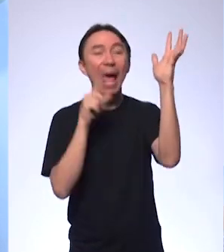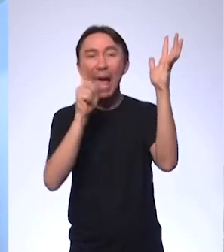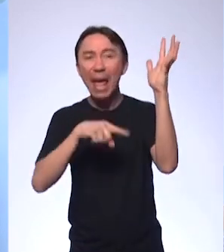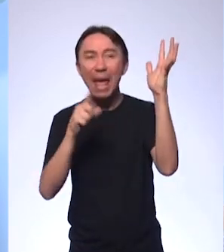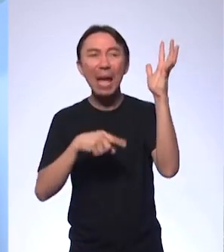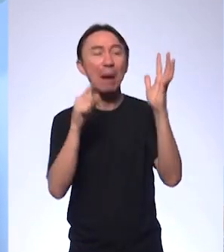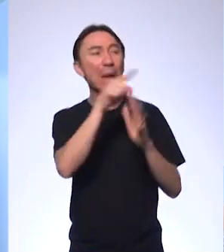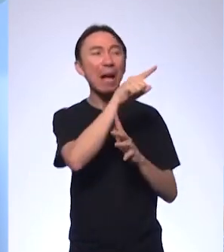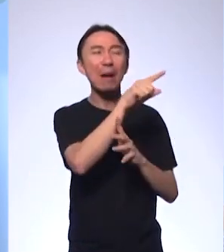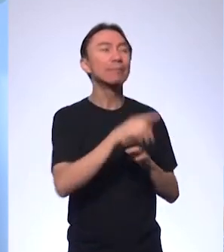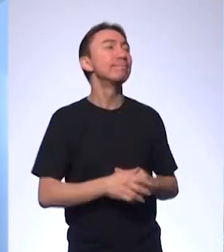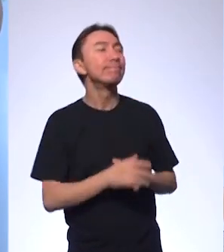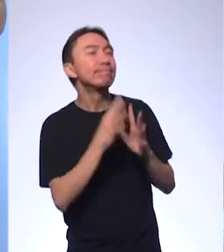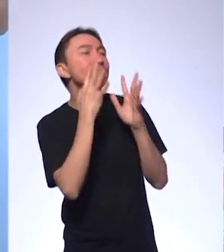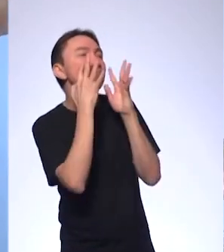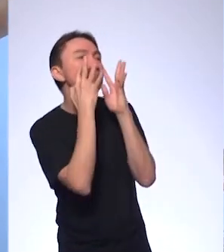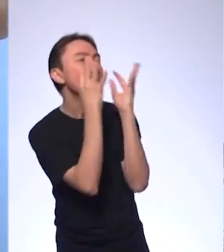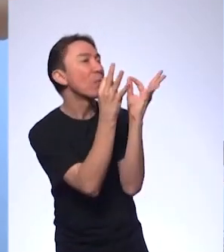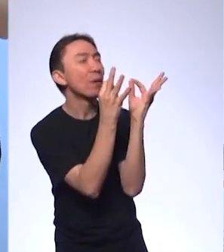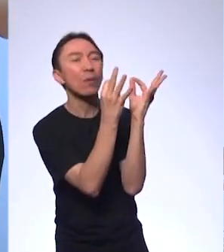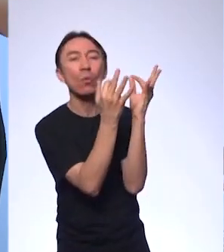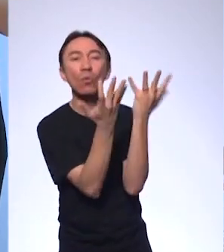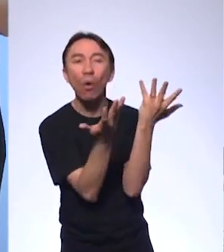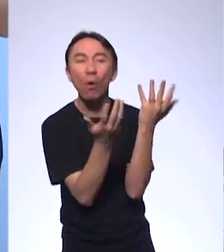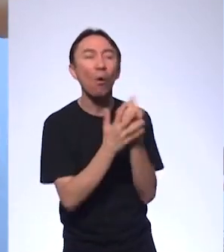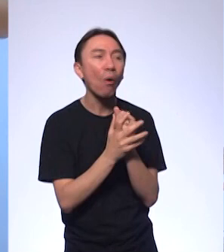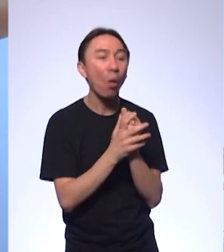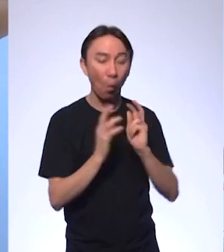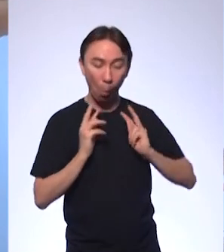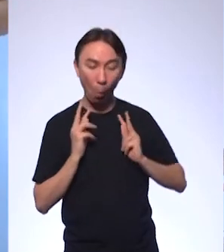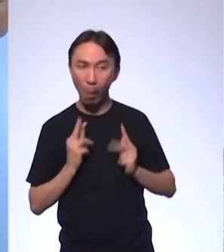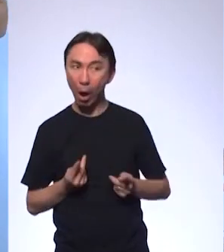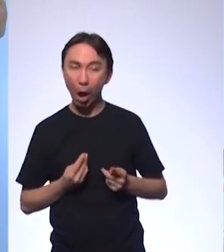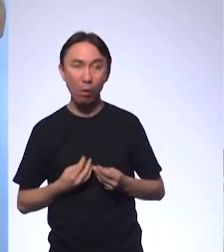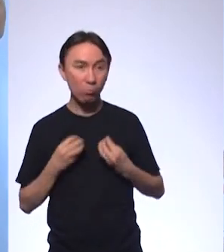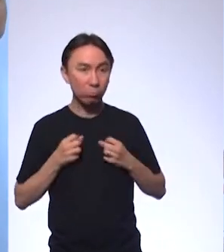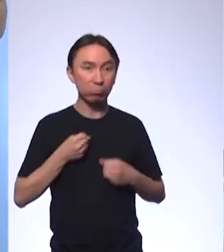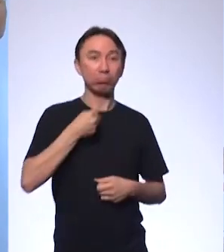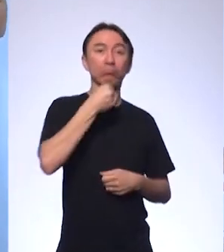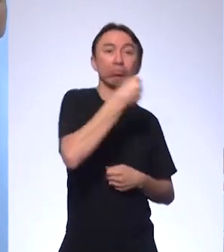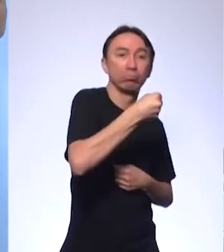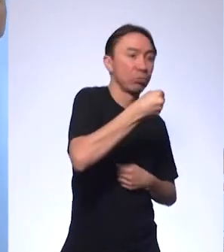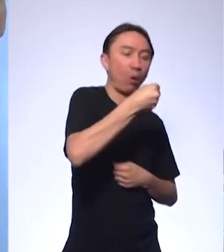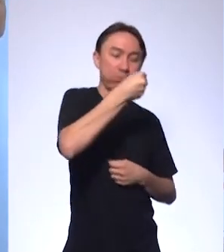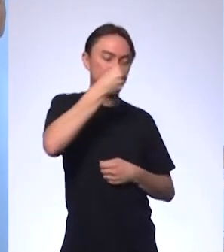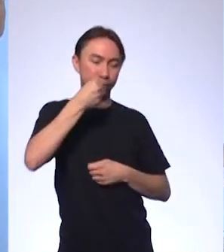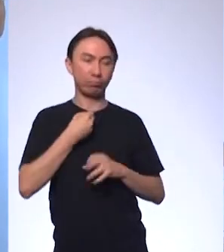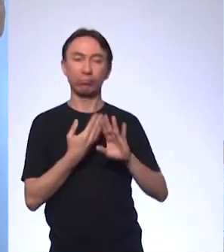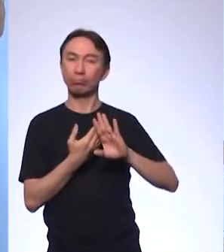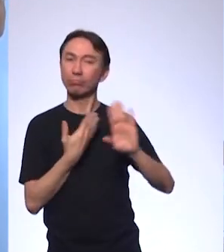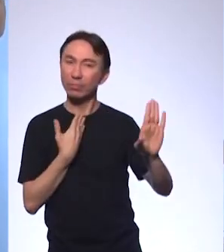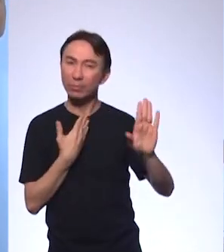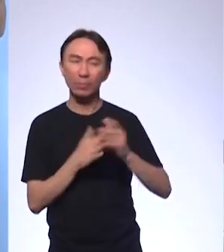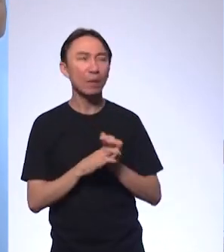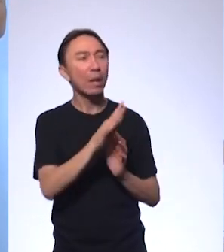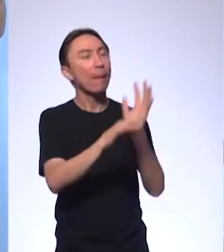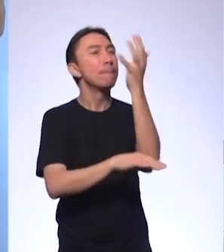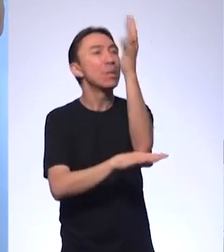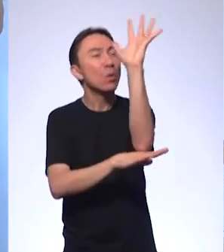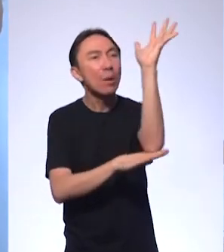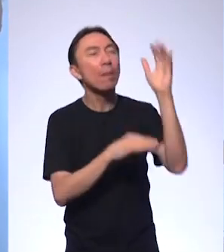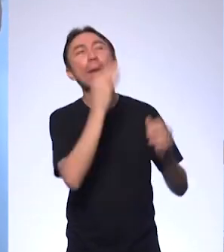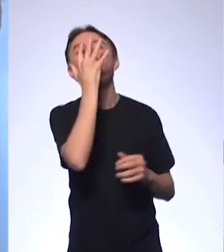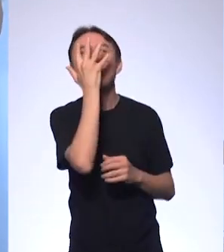simplesmente utiliza ali a natureza como belo, como observável, mas, de um jeito ou de outro, acaba sendo o quê?